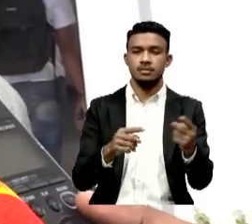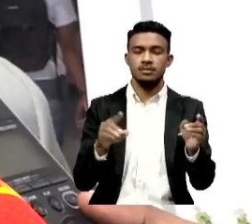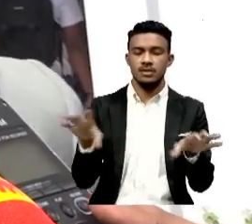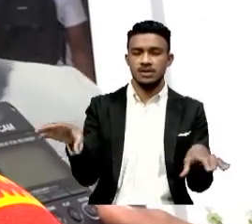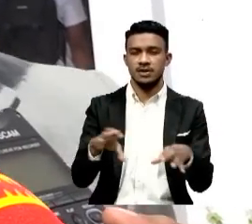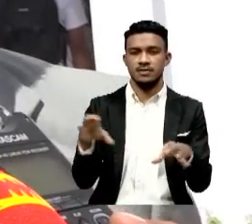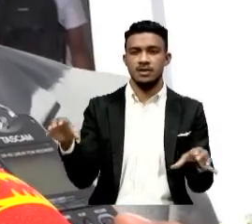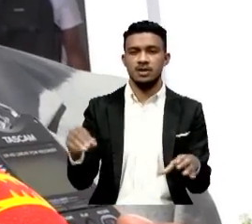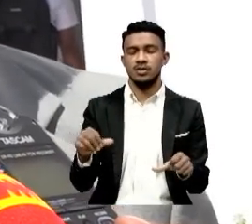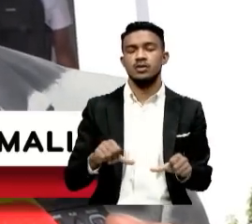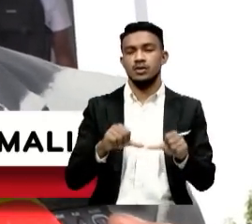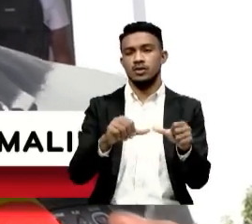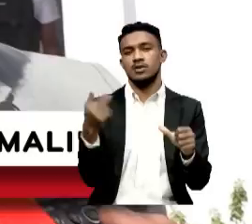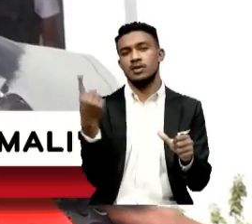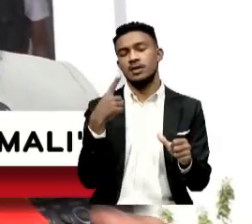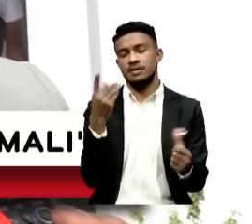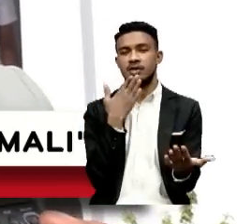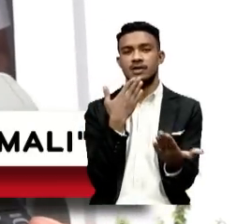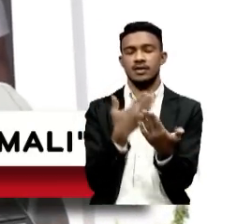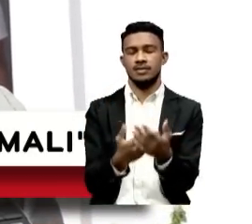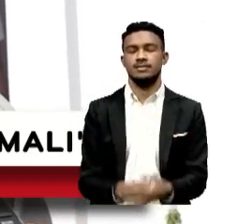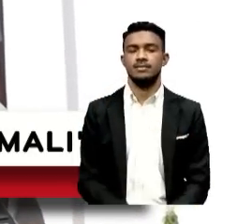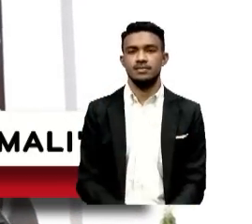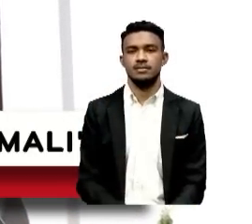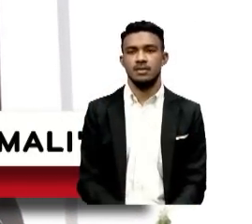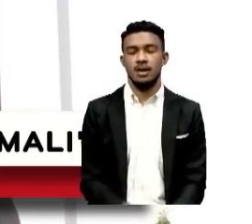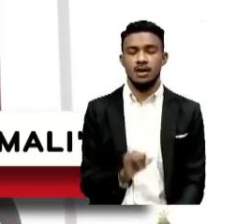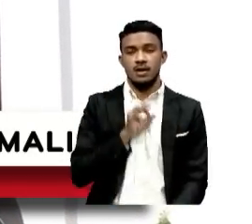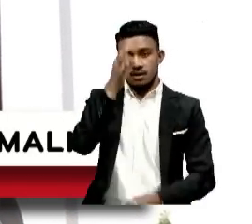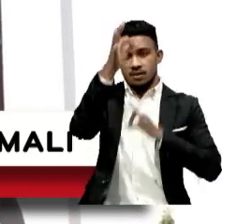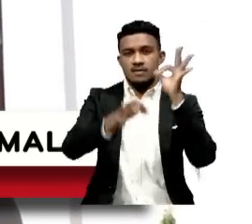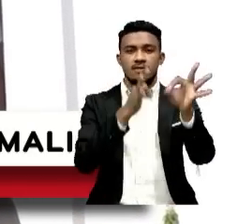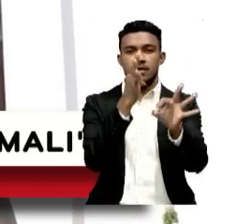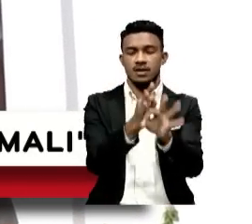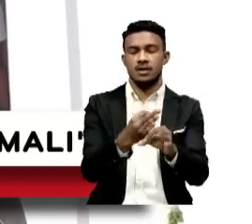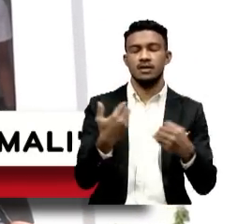tinen da kutuk mai tohin proseso law normal. I au fier kata ke entre